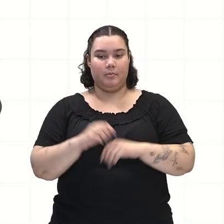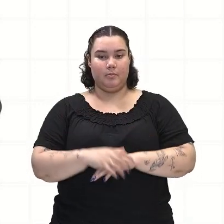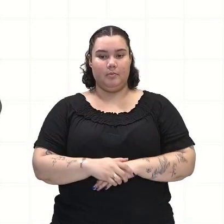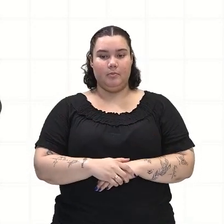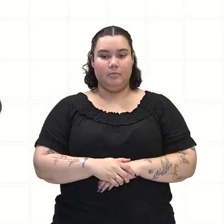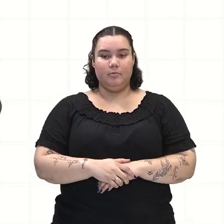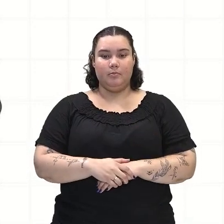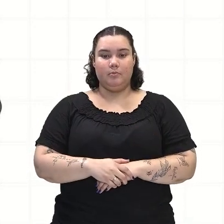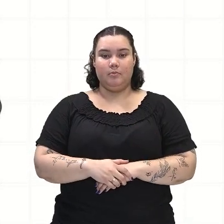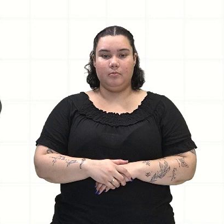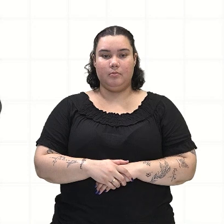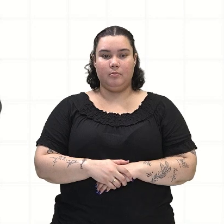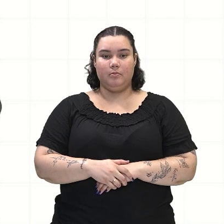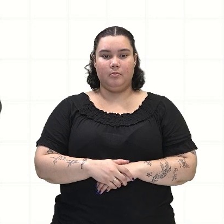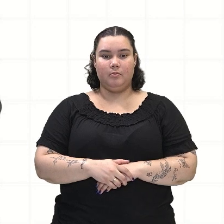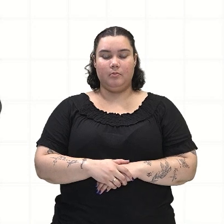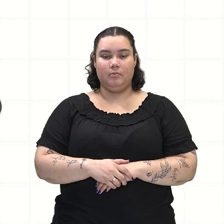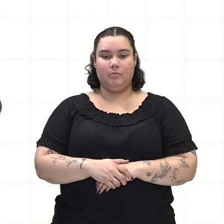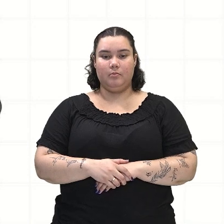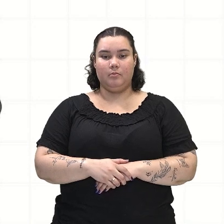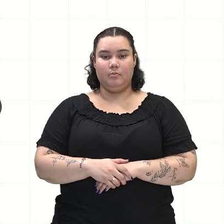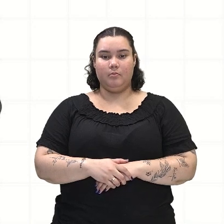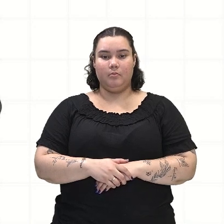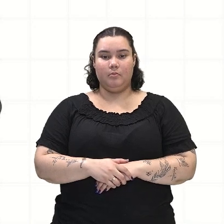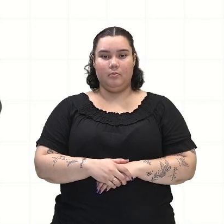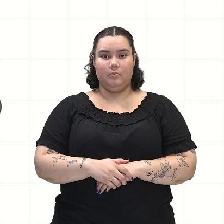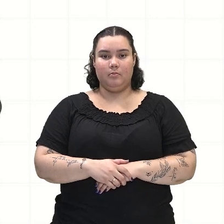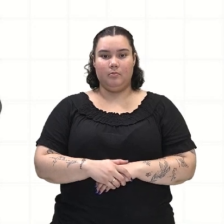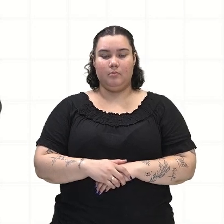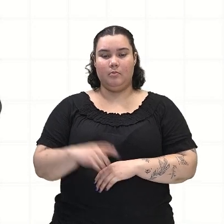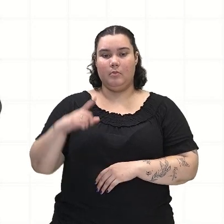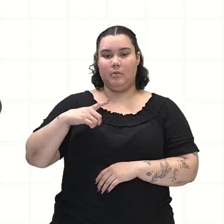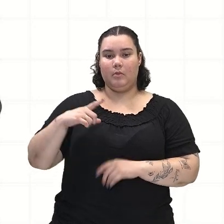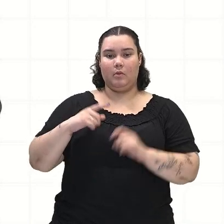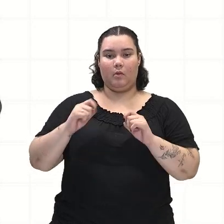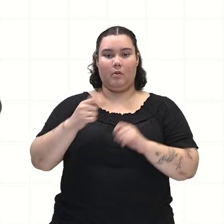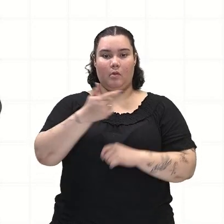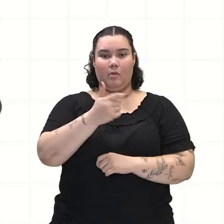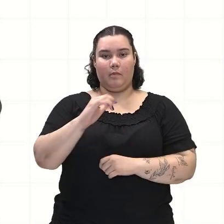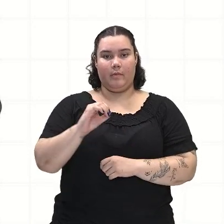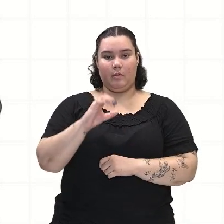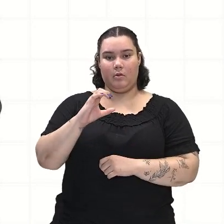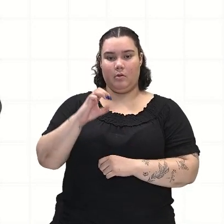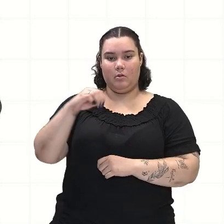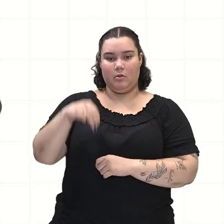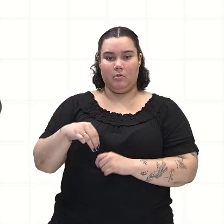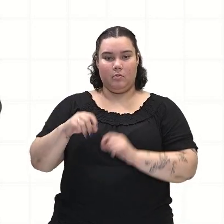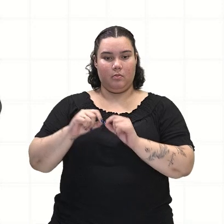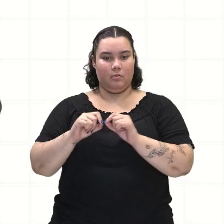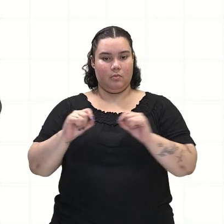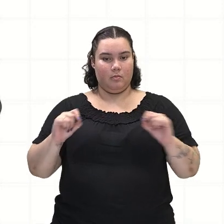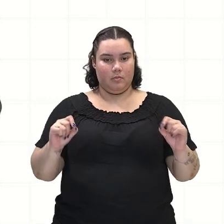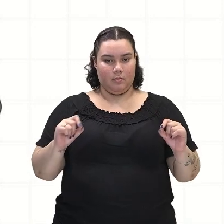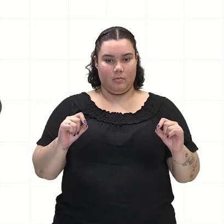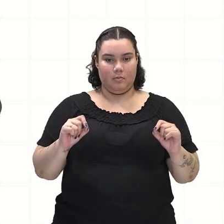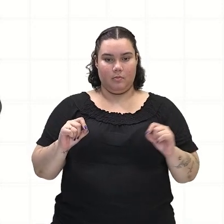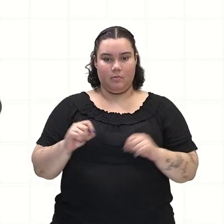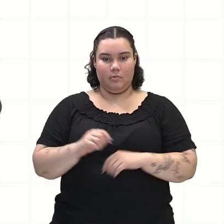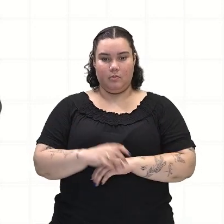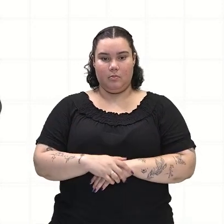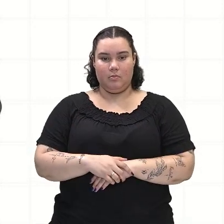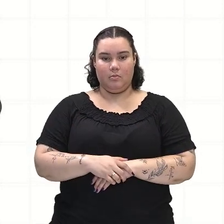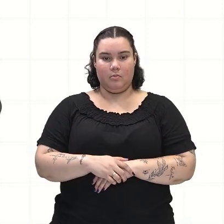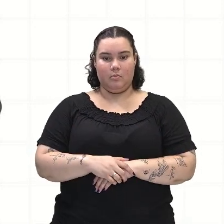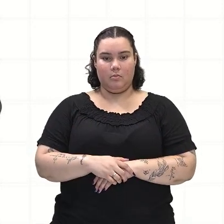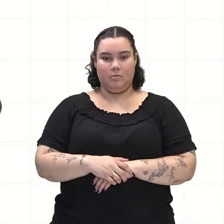autor fala que vai ter 20 centímetros de comprimento. Então, 20